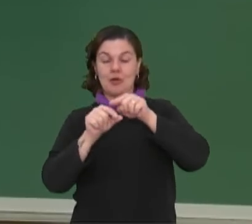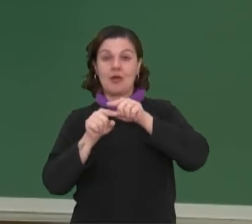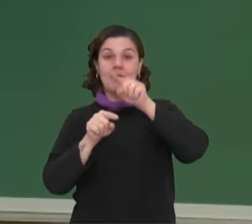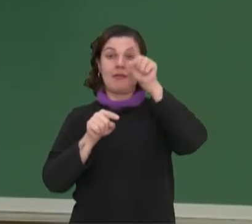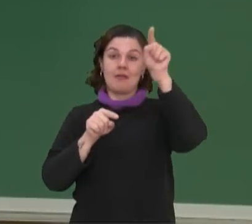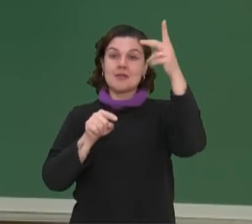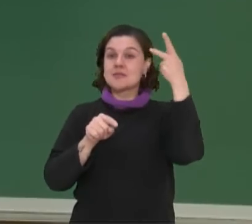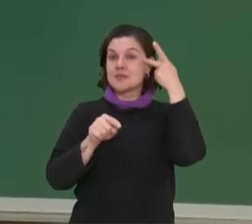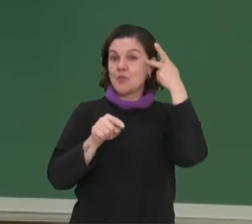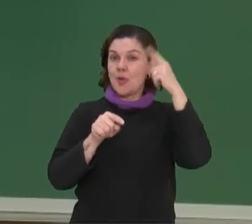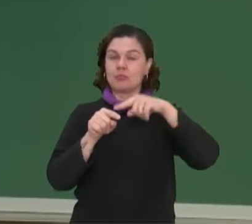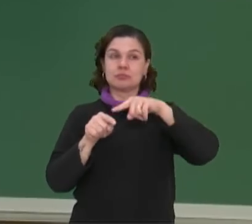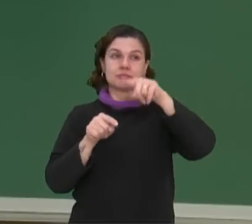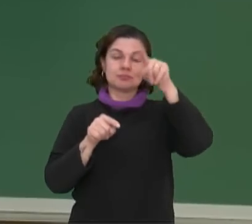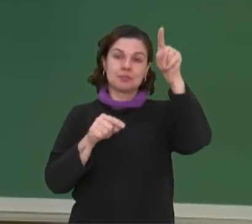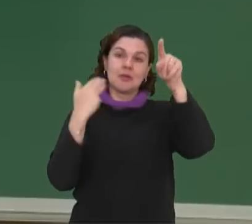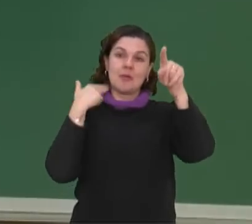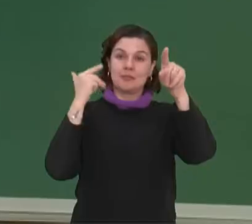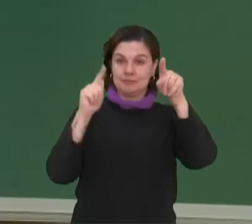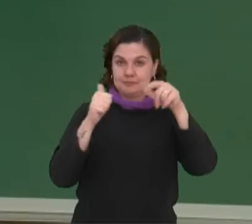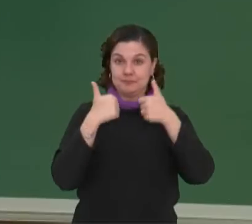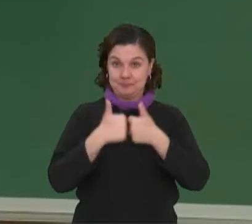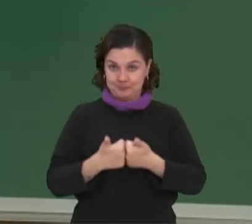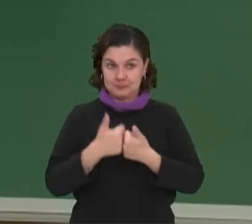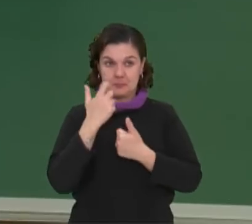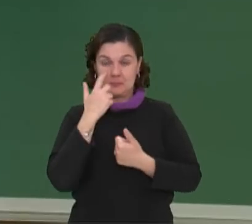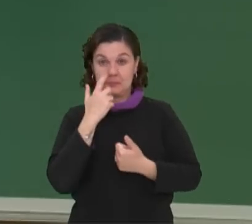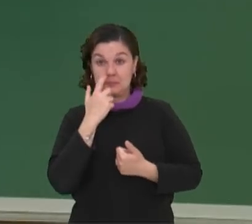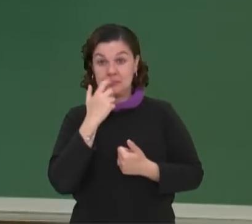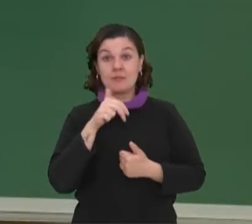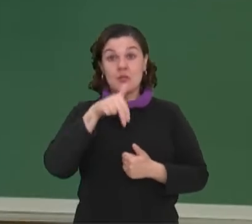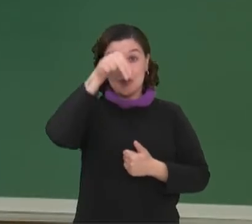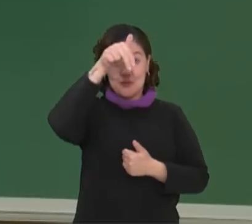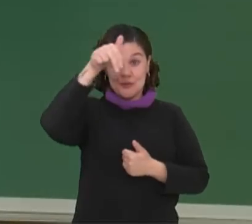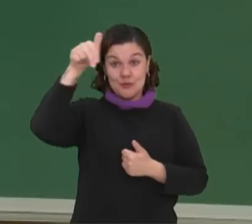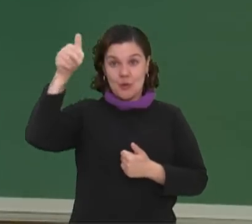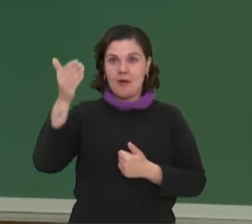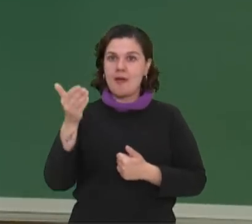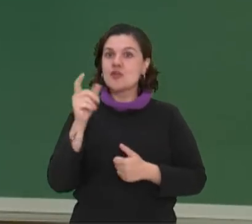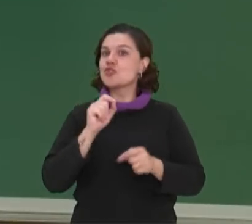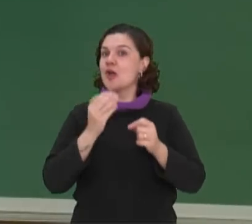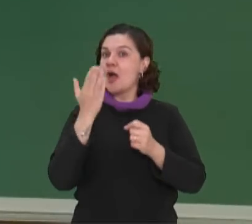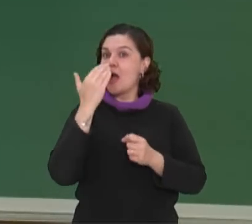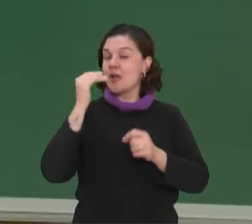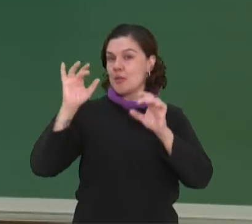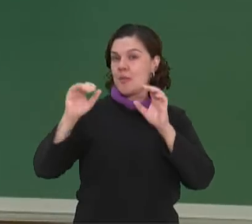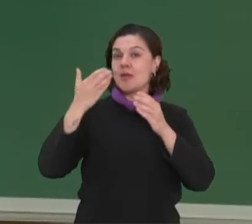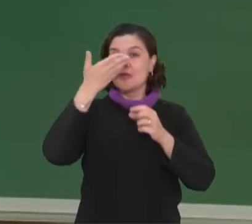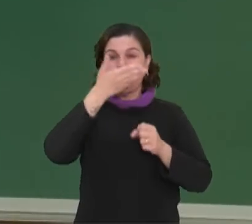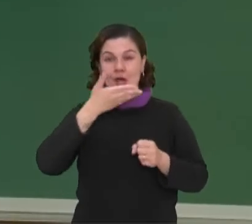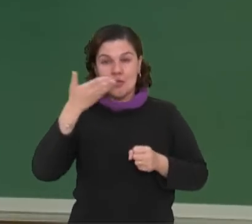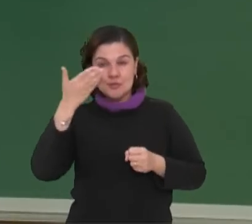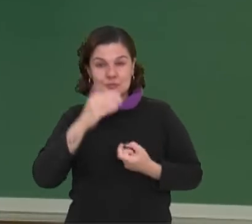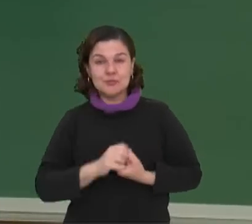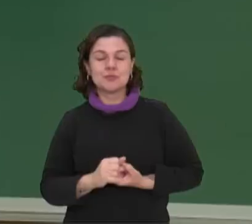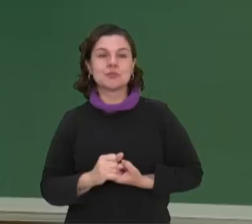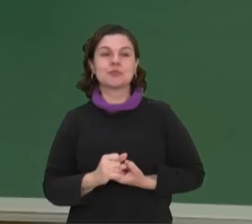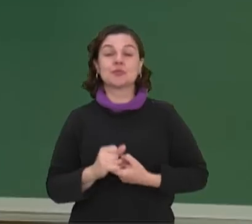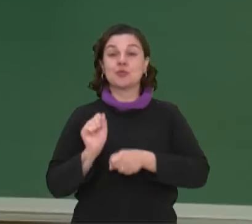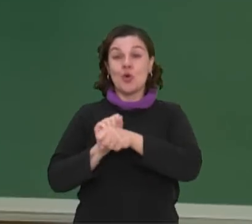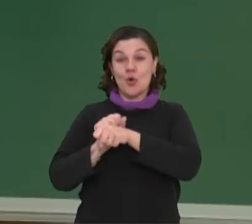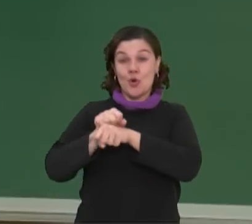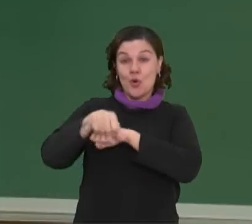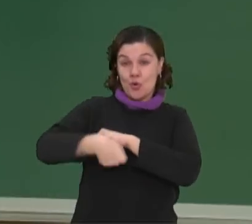Sorocaba, levavam esse gado até Minas. Do Nordeste vinham alimentos, açúcar,